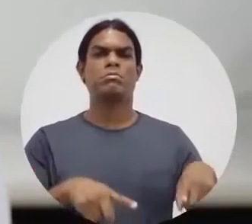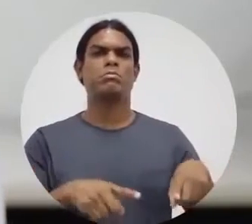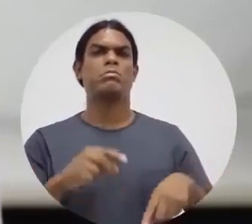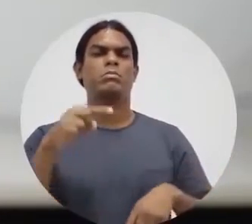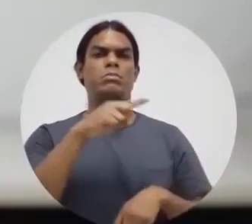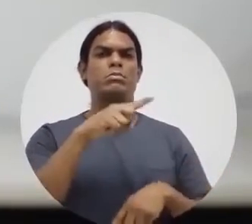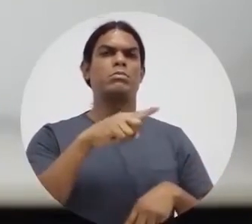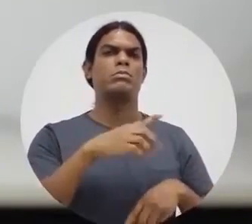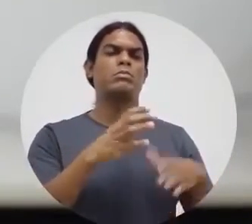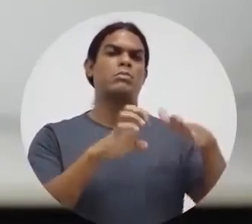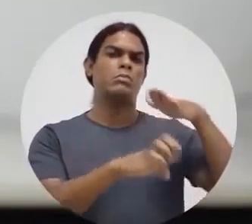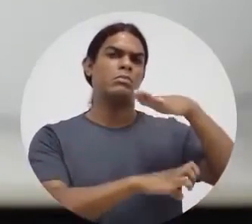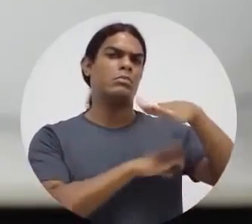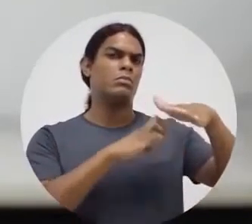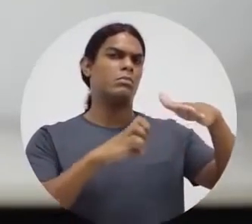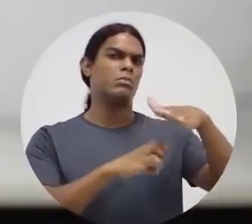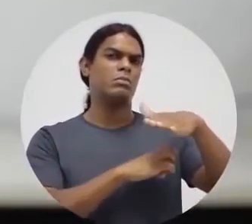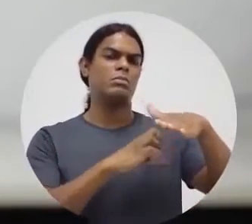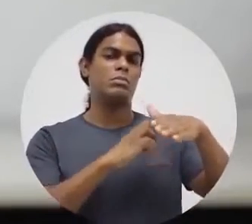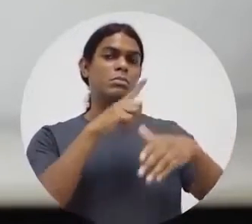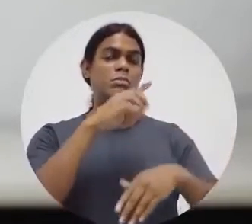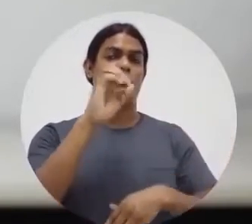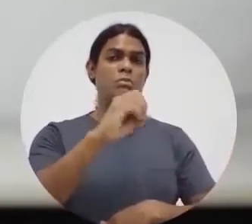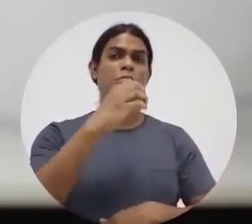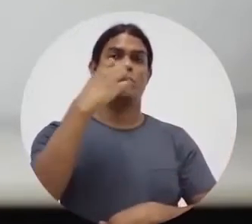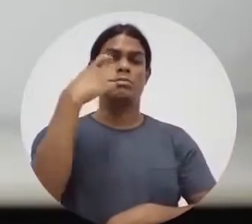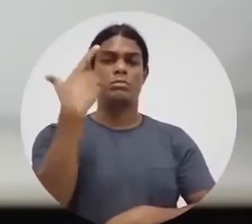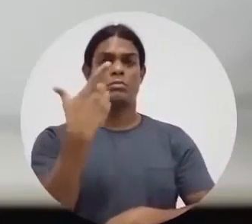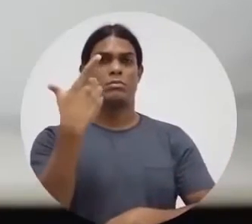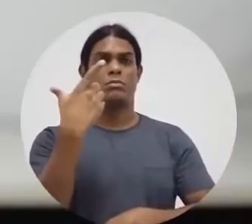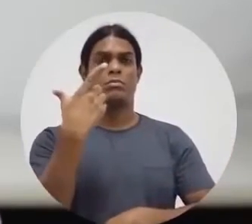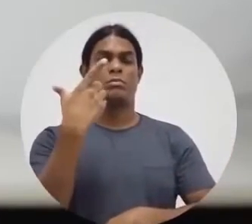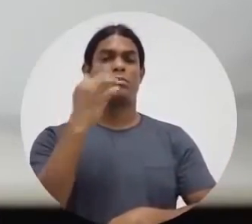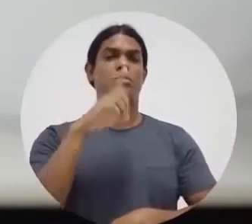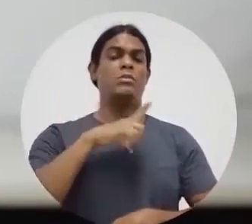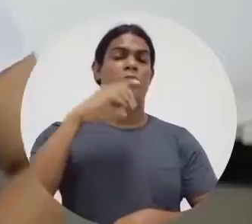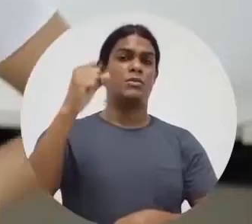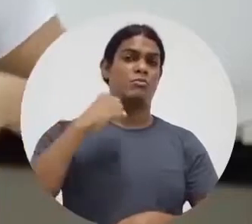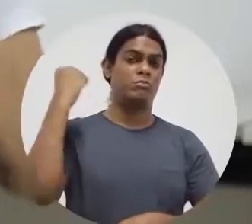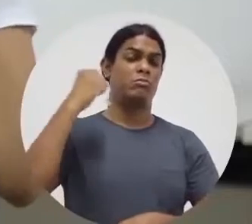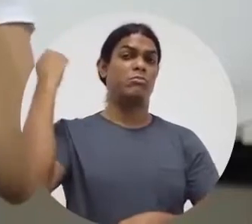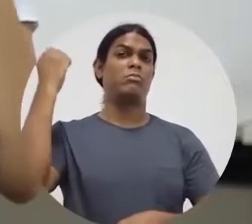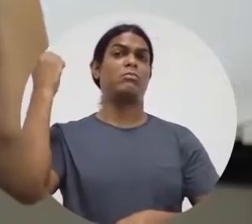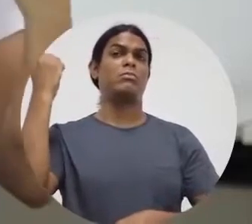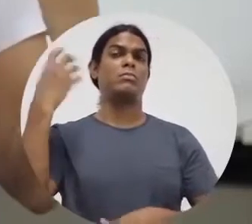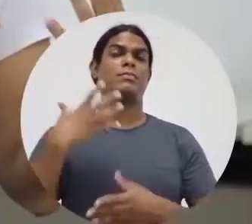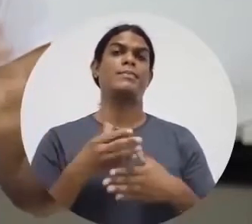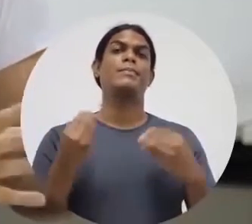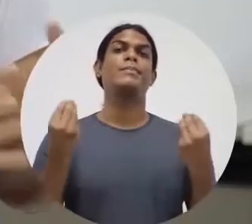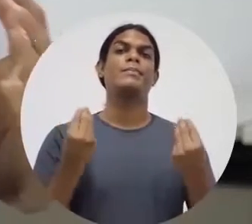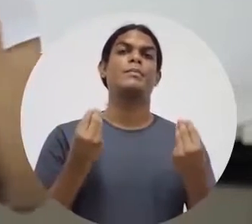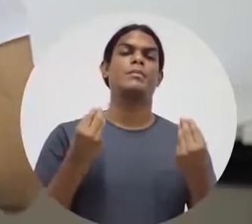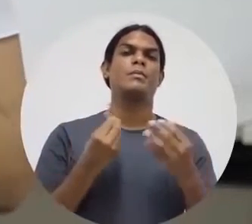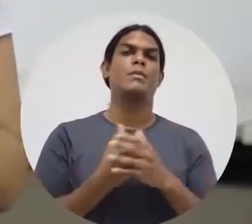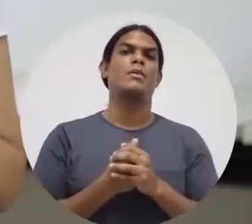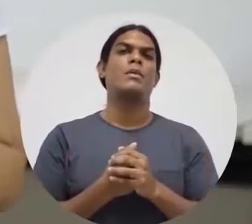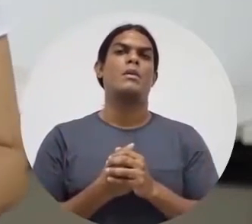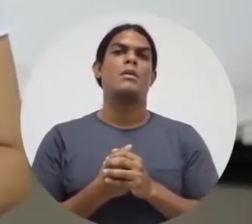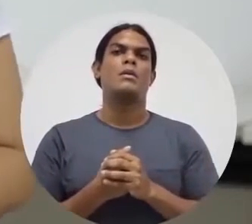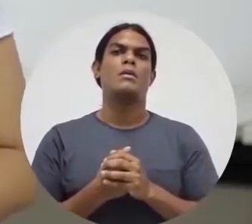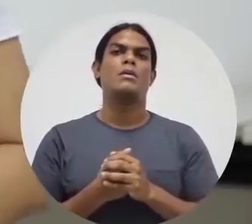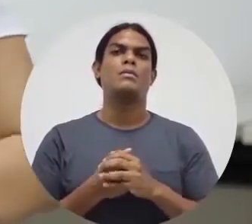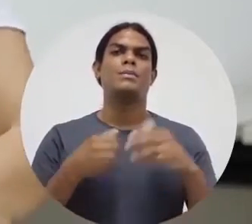para que a McDonald's em Olinda não fosse mais um caso de sucesso? E aí, vem naquela